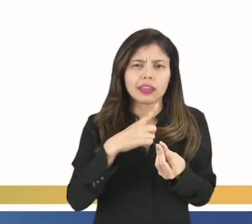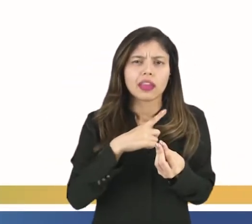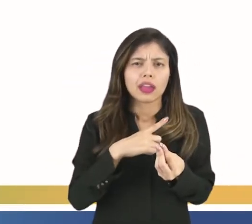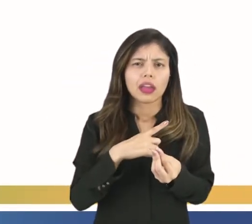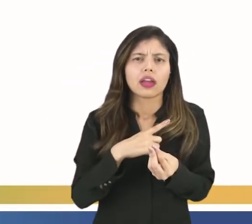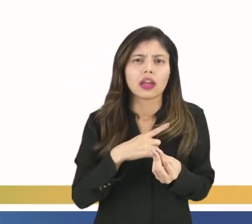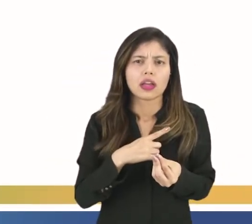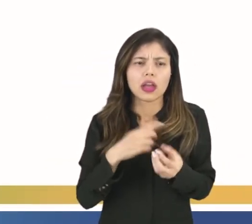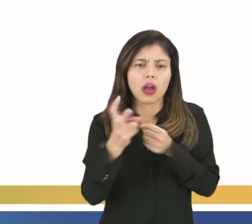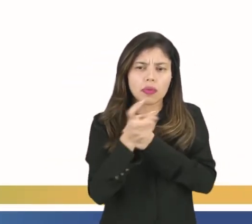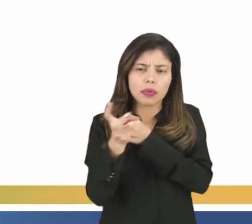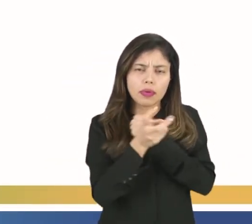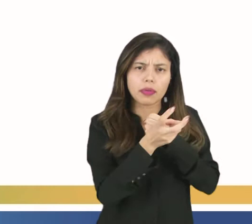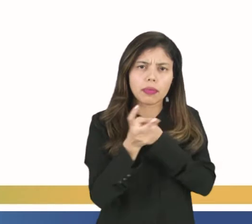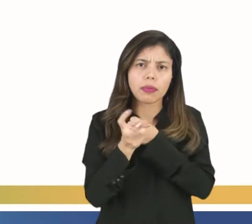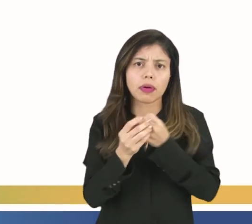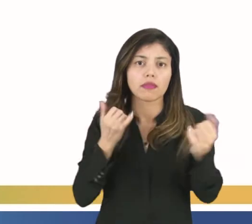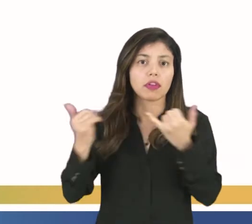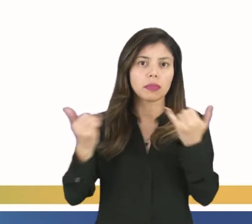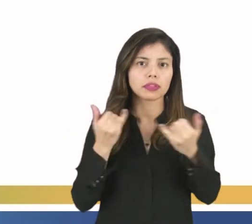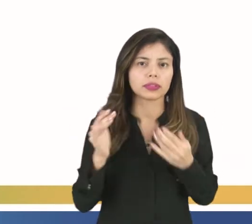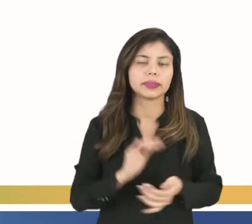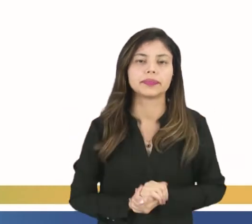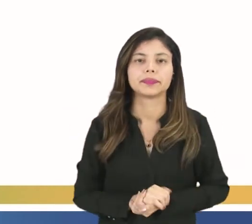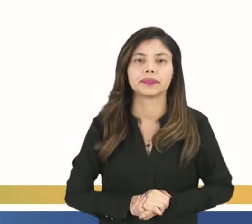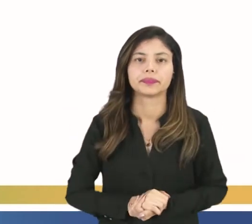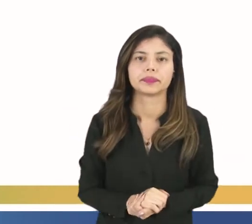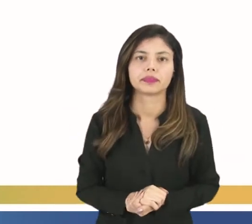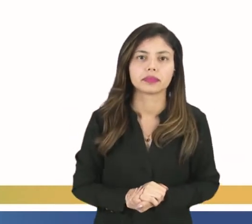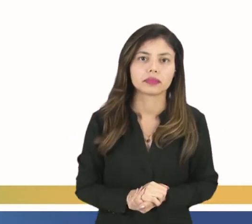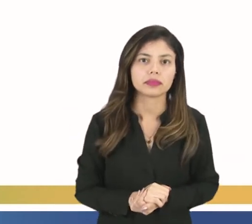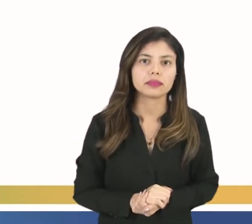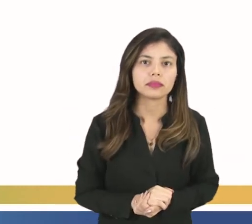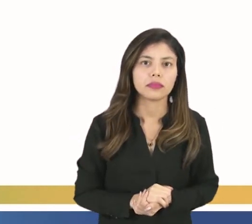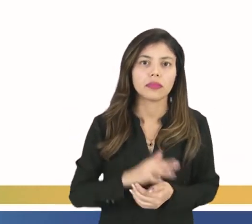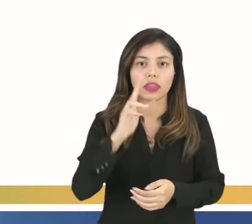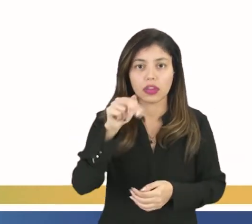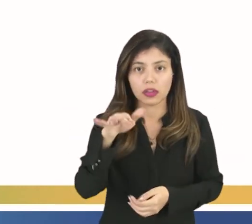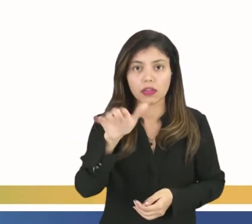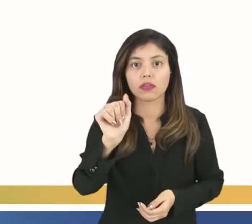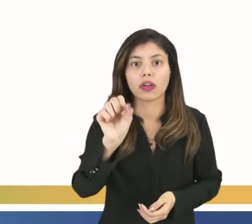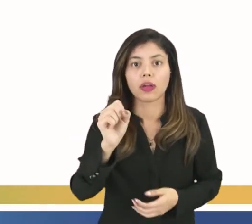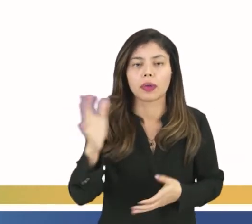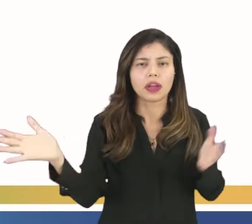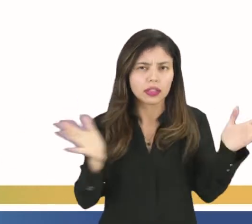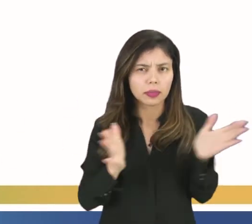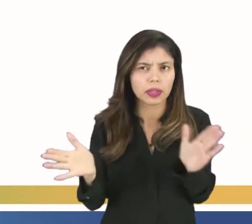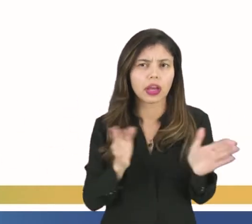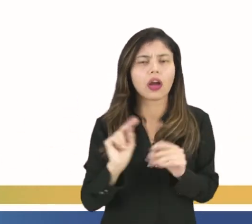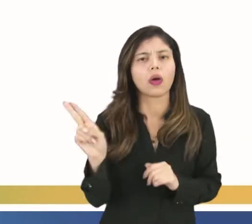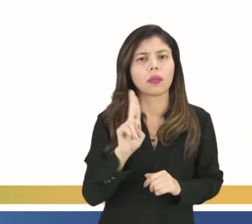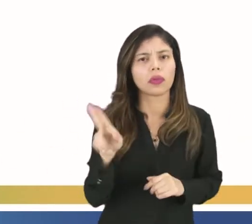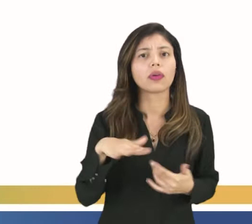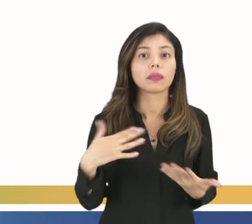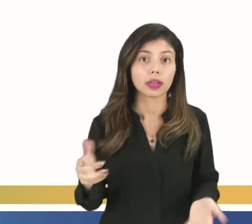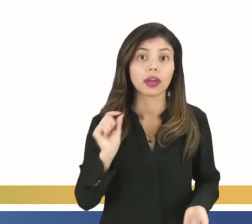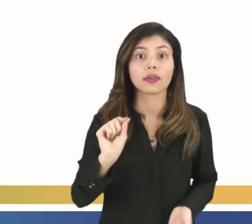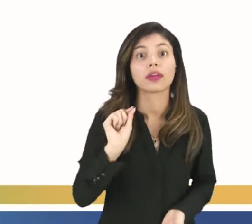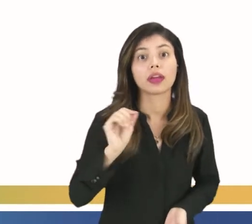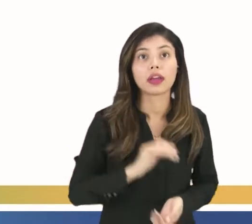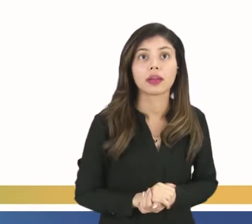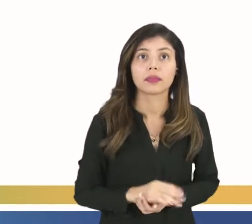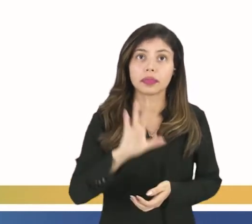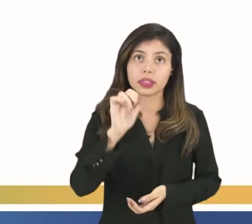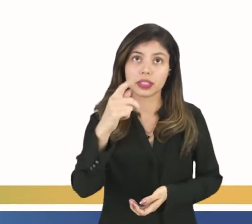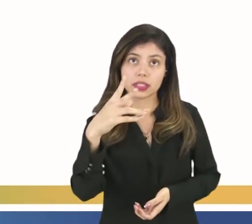de colher informações quando a gente vê as coisas. Seria isso. E as formas puras da sensibilidade, como ele chamou, é